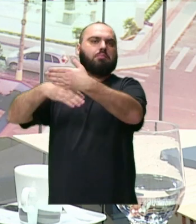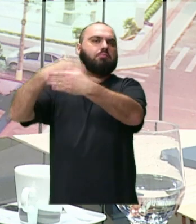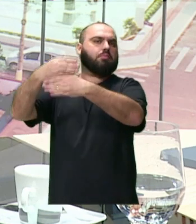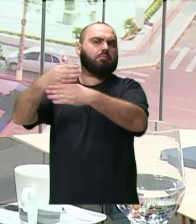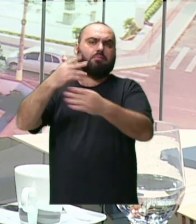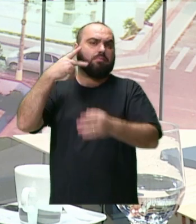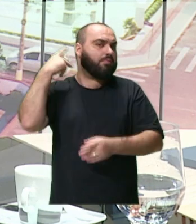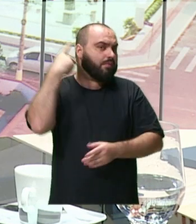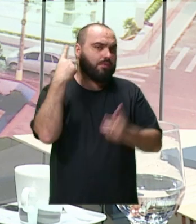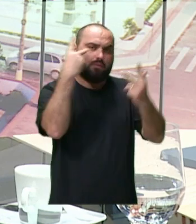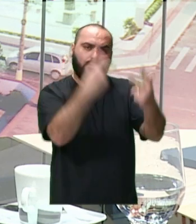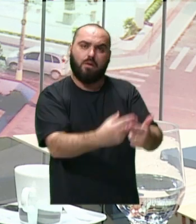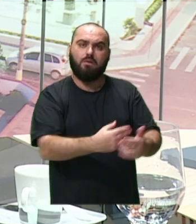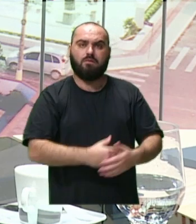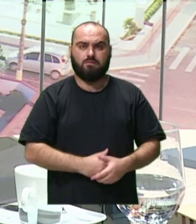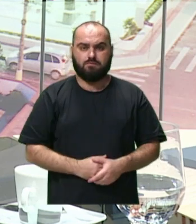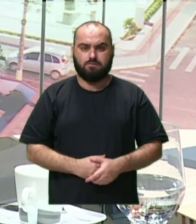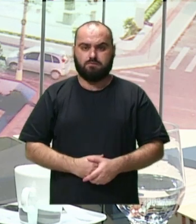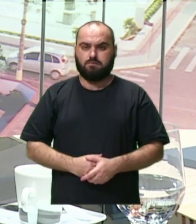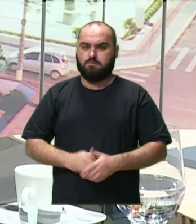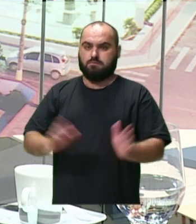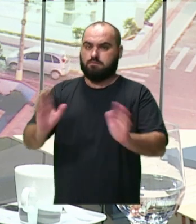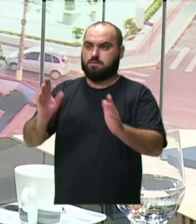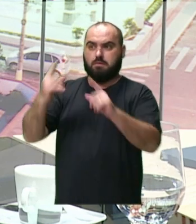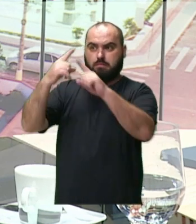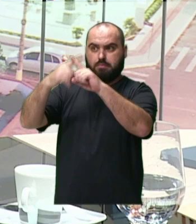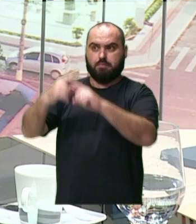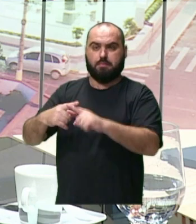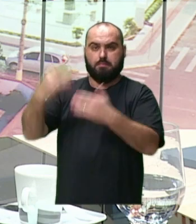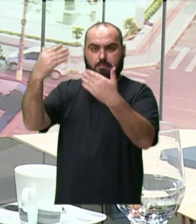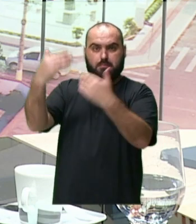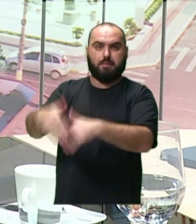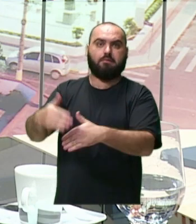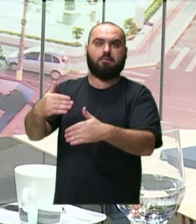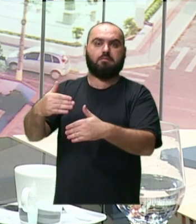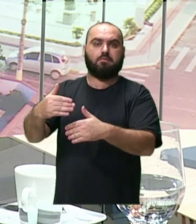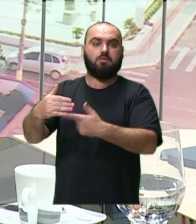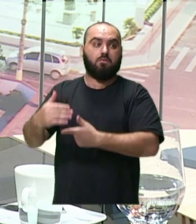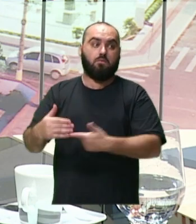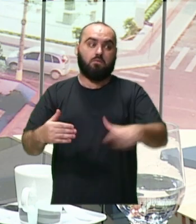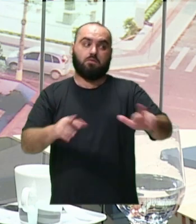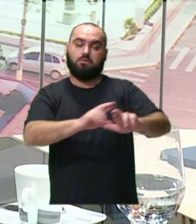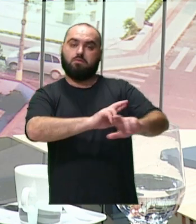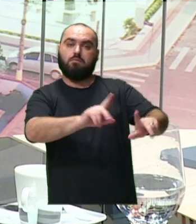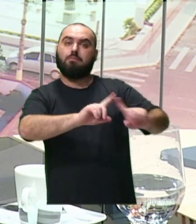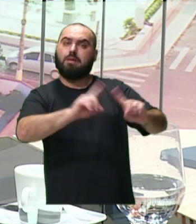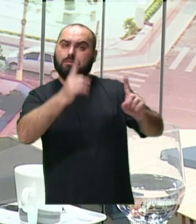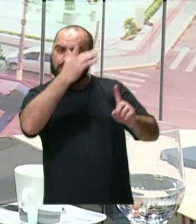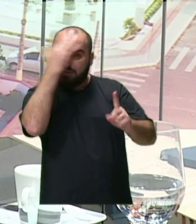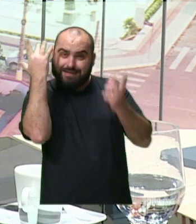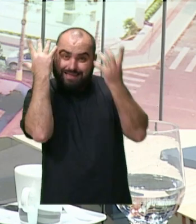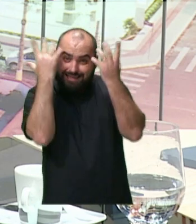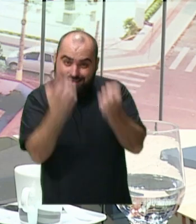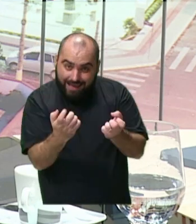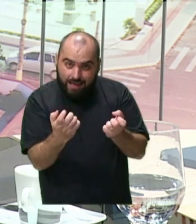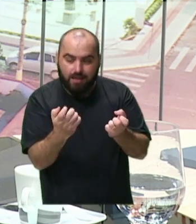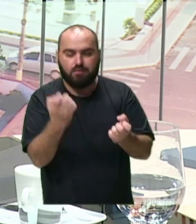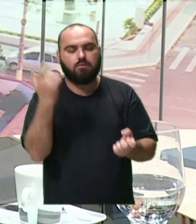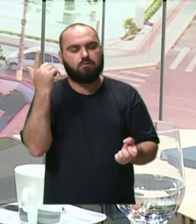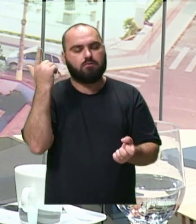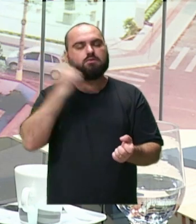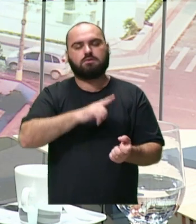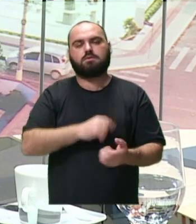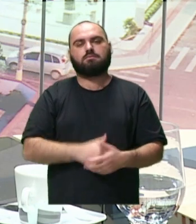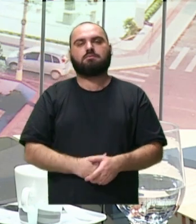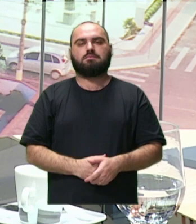política. Tem um desafio porque não é um concurso, né? Depende de outros fatores, mas para quem quer, há espaço. Então,